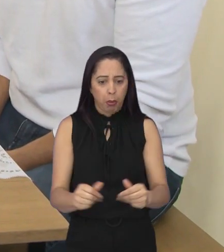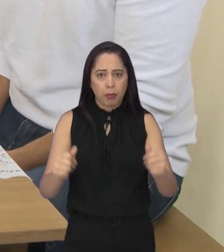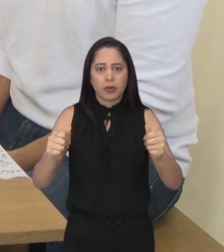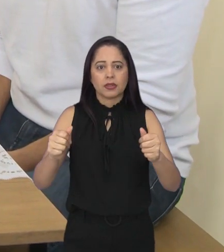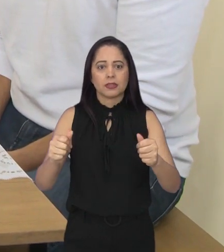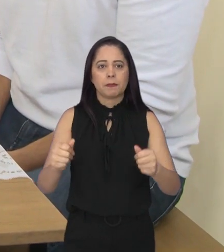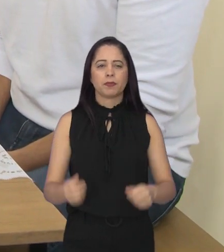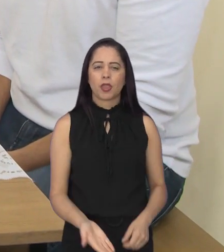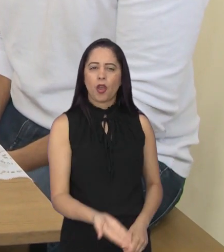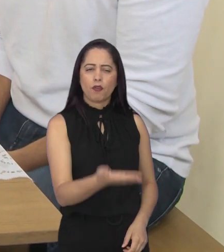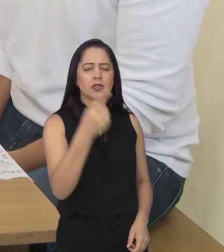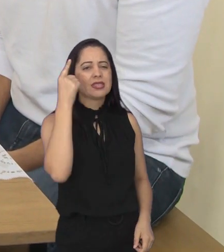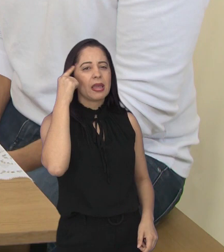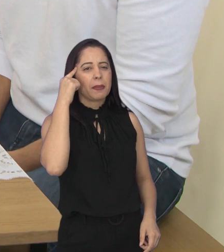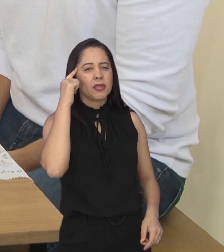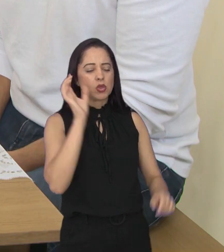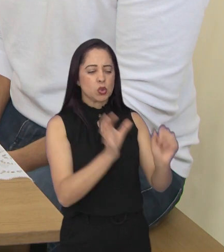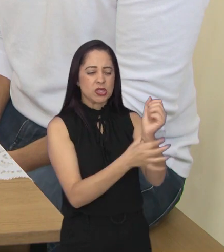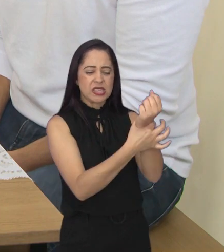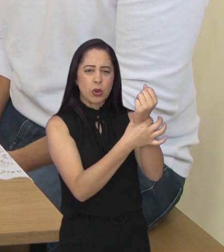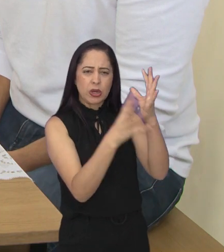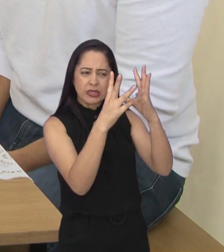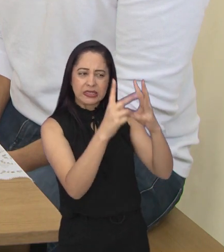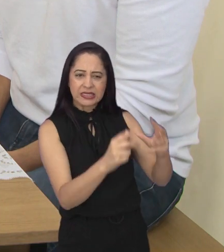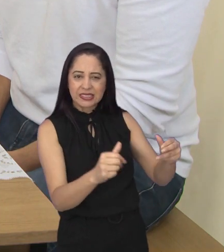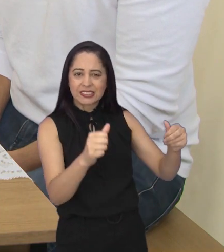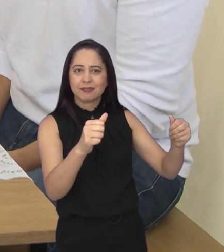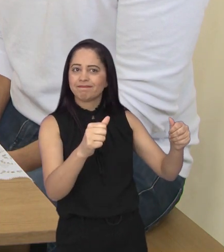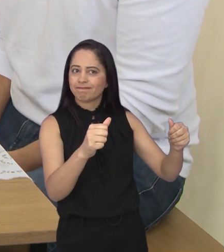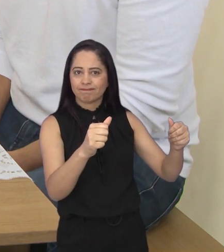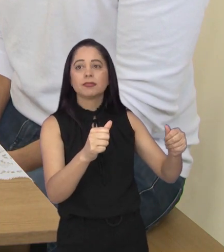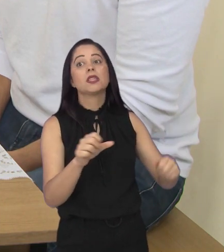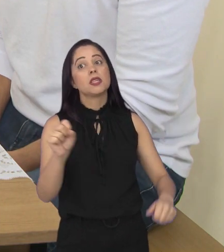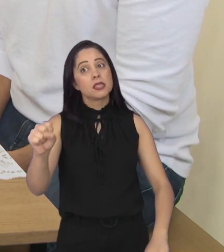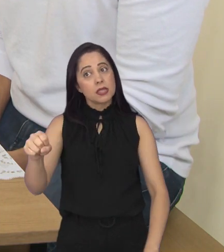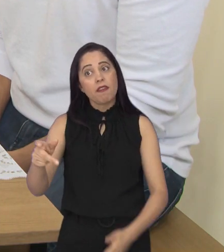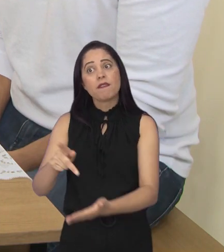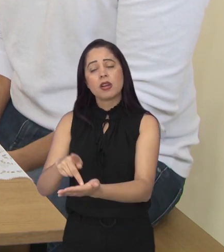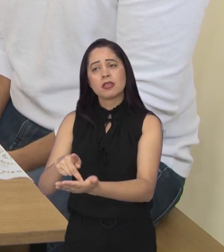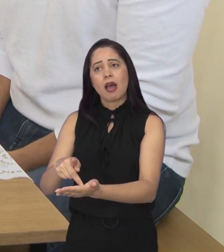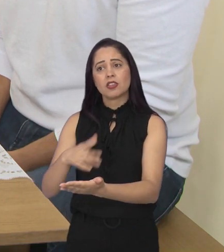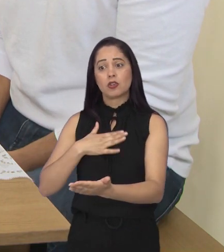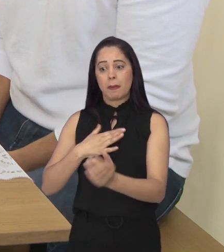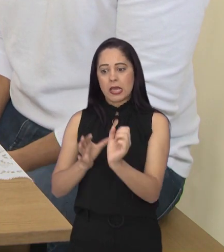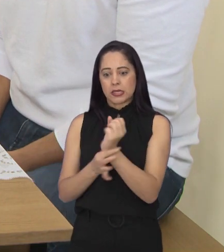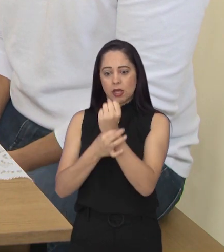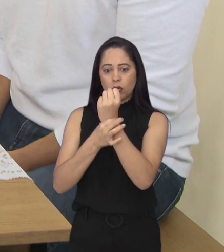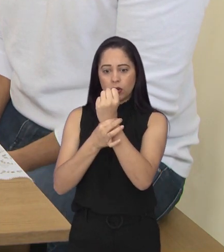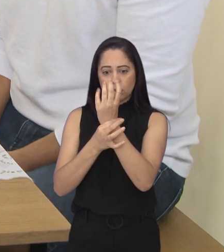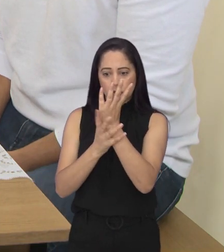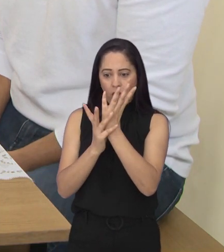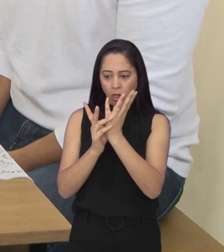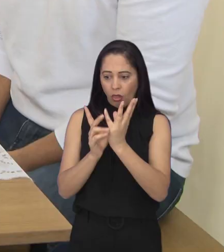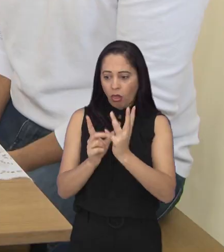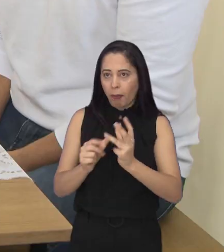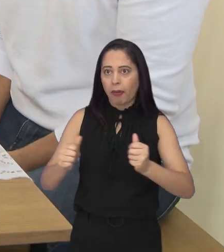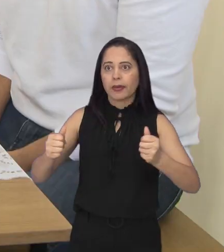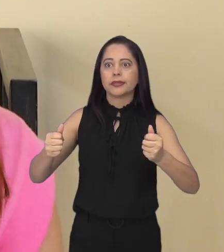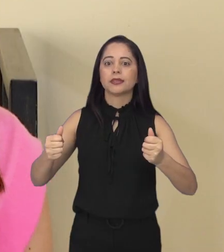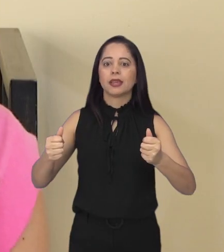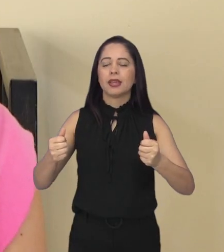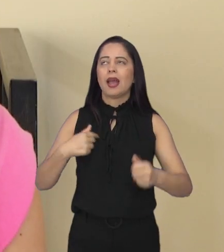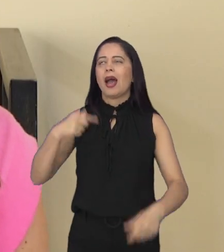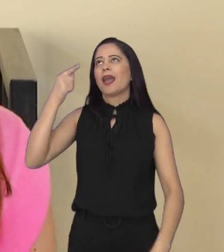mãos atadas. Né? Aquilo que você achava que era segurança, ao mesmo tempo não era. Não era. Então eu